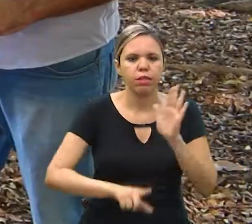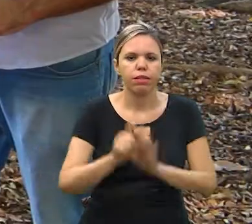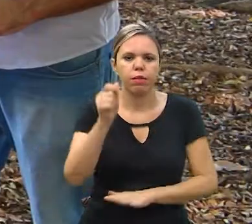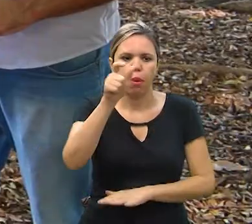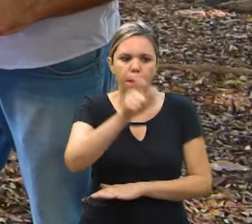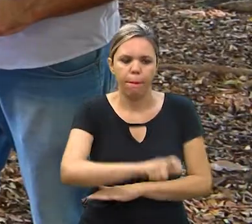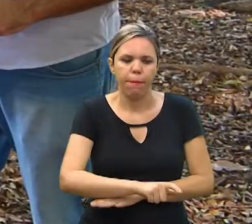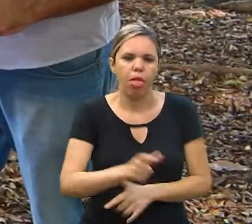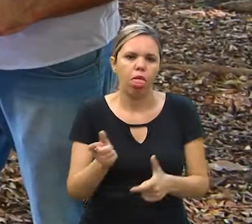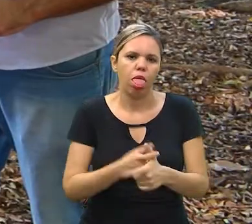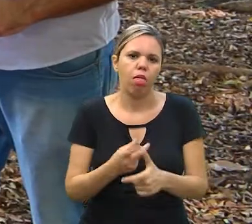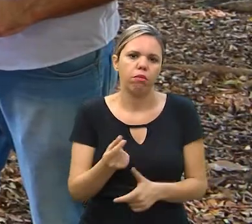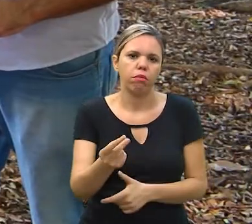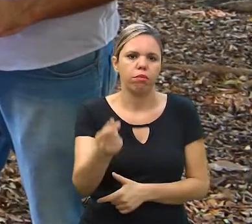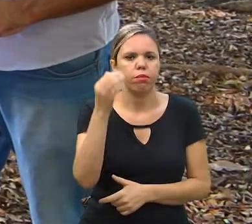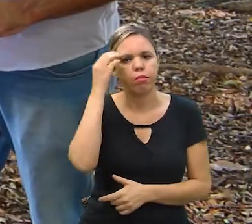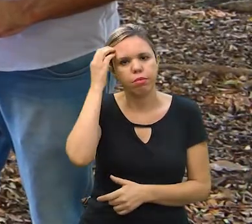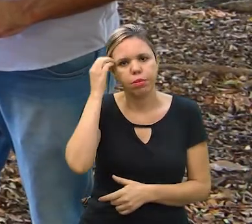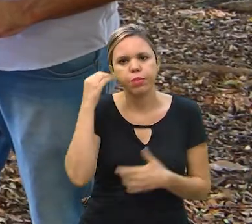pessoa perdulária.